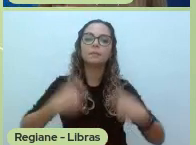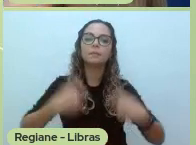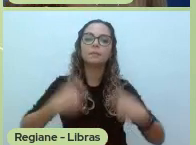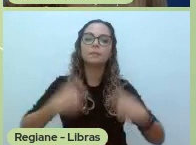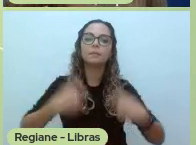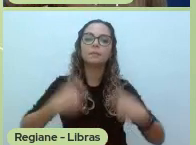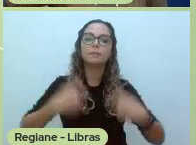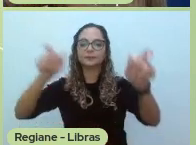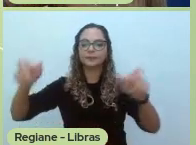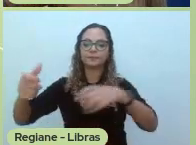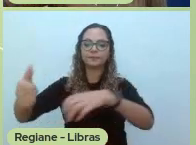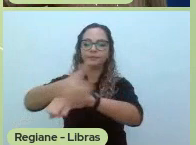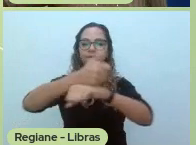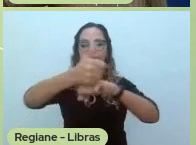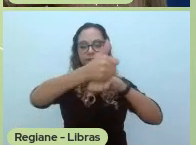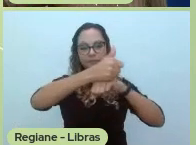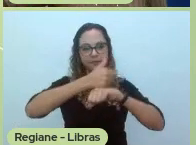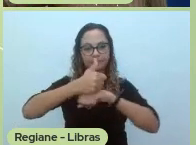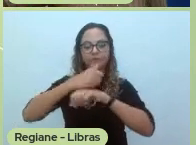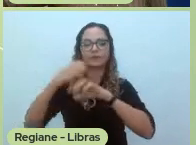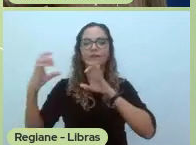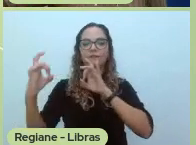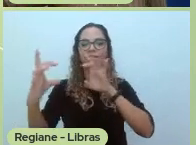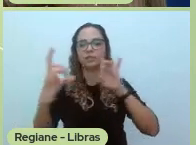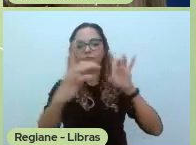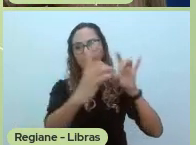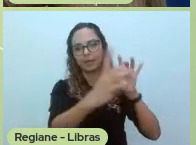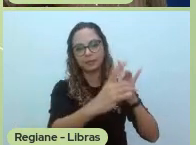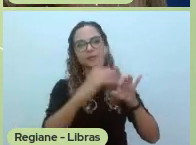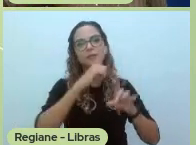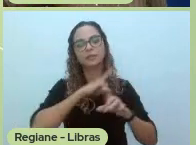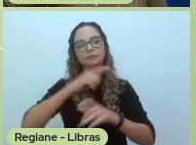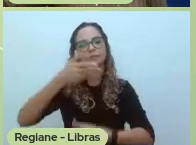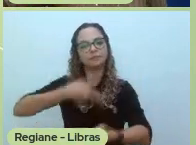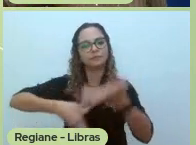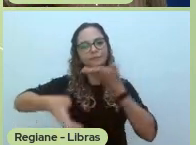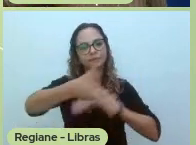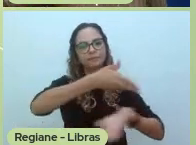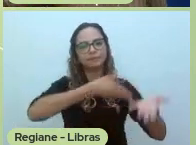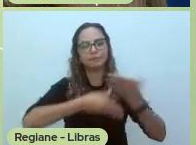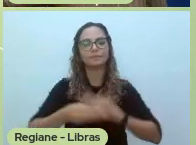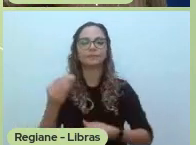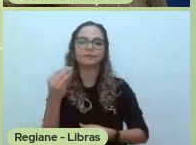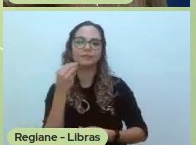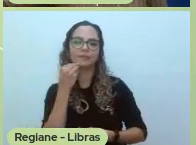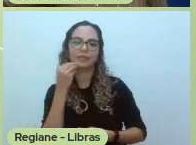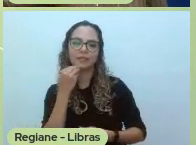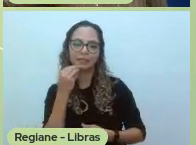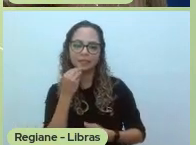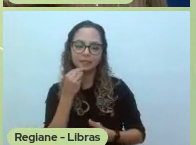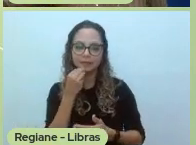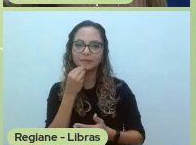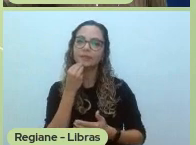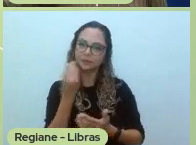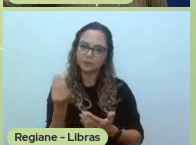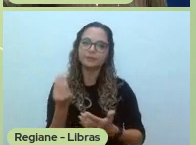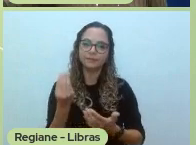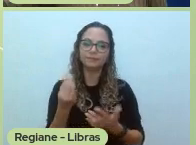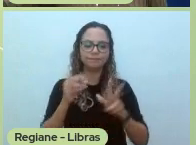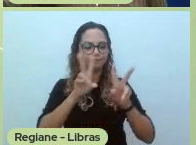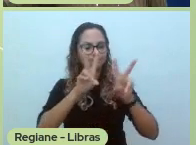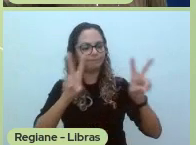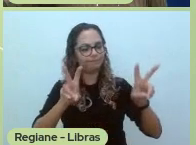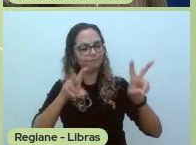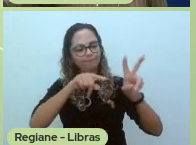colaboradores dão sobre esses compromissos, sobre essa agenda que vocês estão tentando implementar e como que eles estão atuando. O que, que vocês